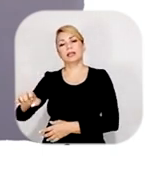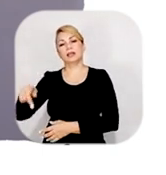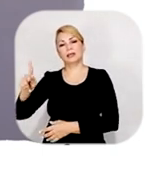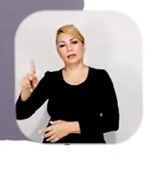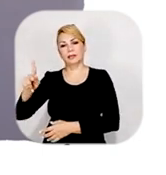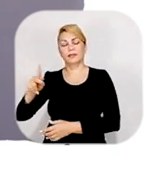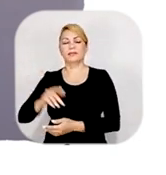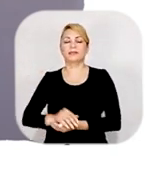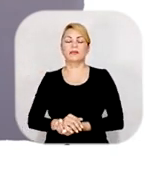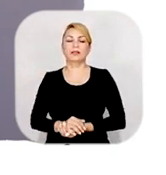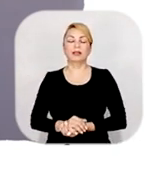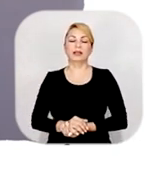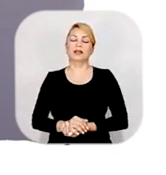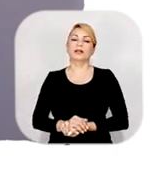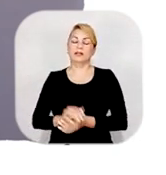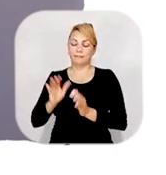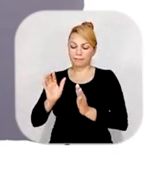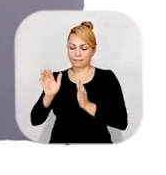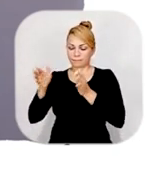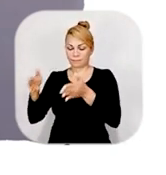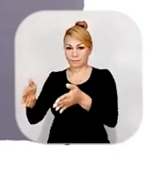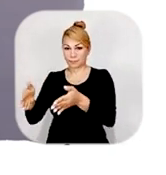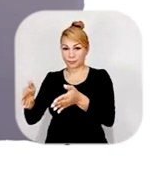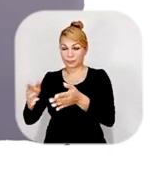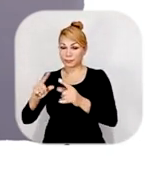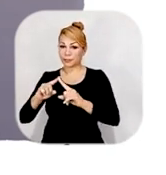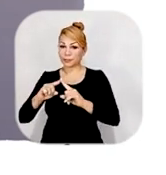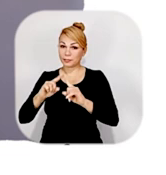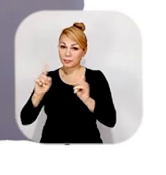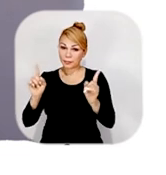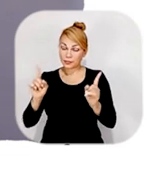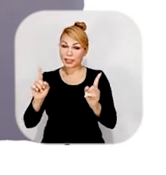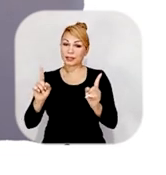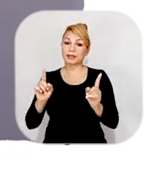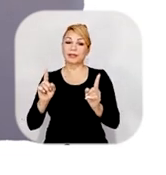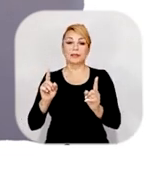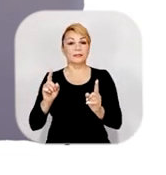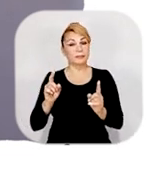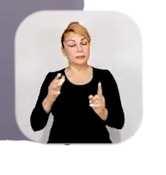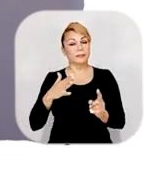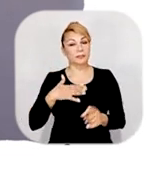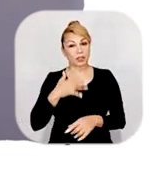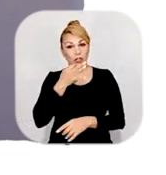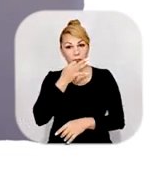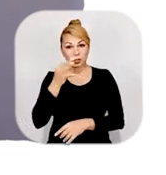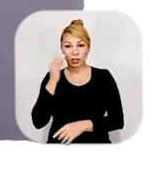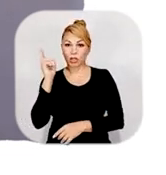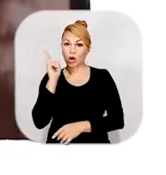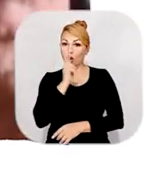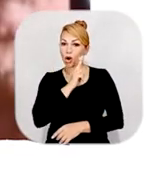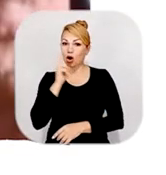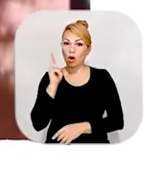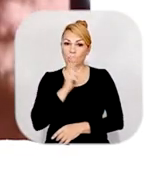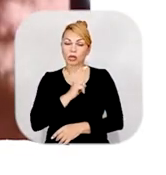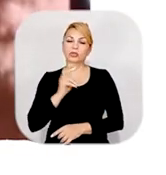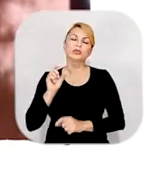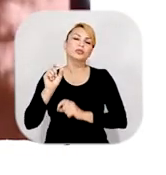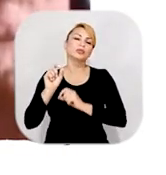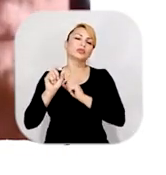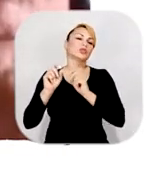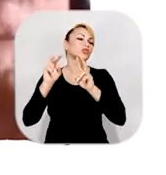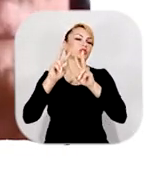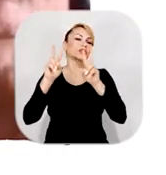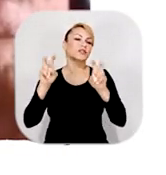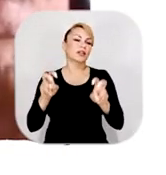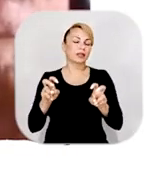Schnettlager, especificamente. Agora, me pareceu urgente justamente se questionar sobre a questão da